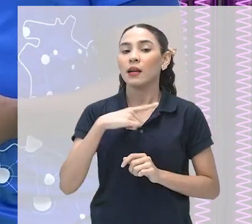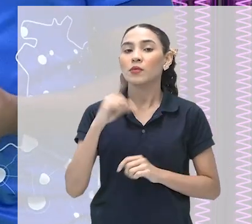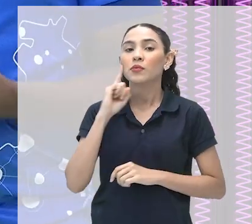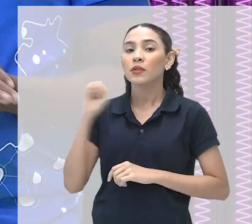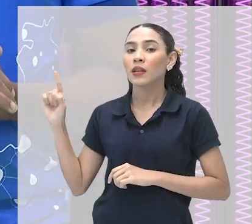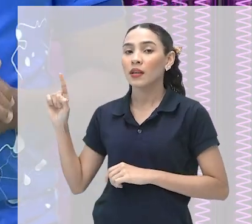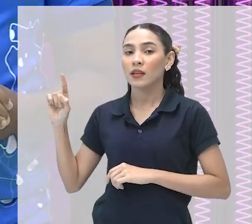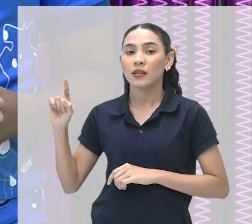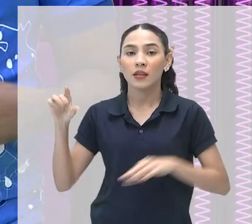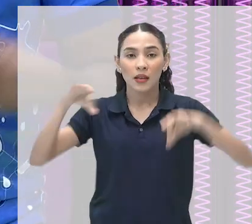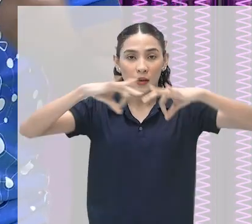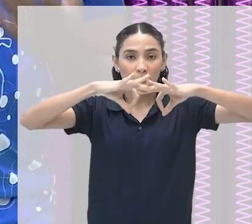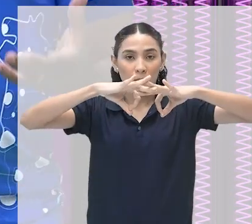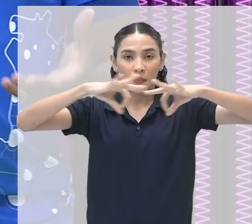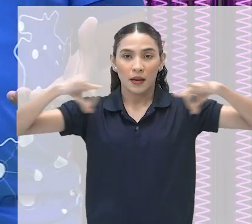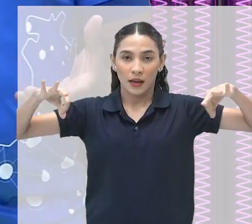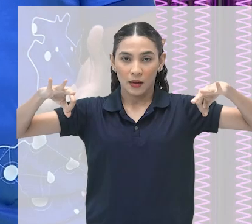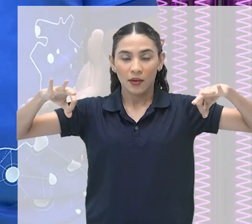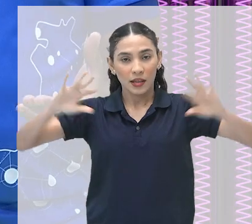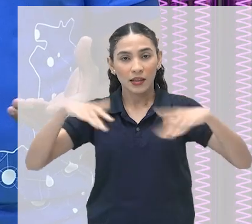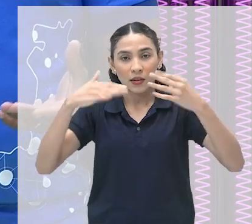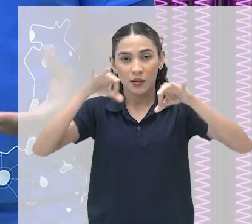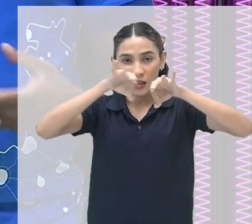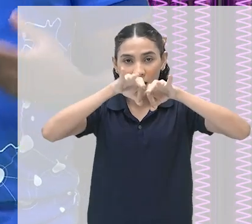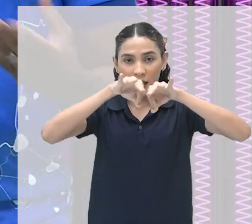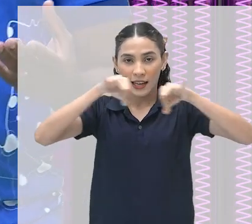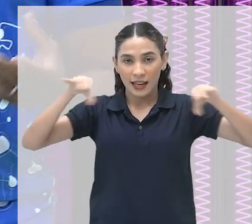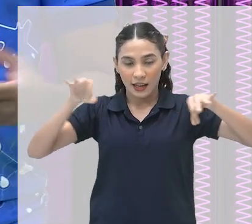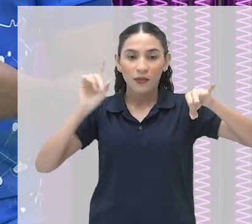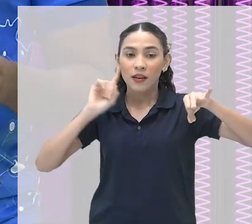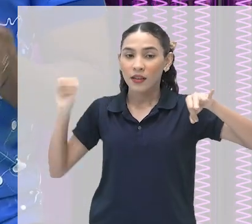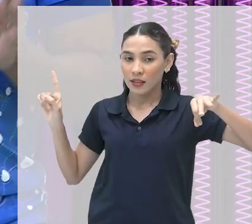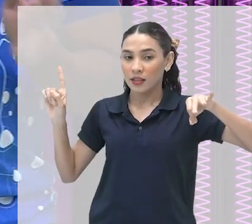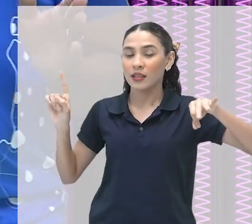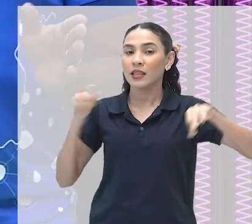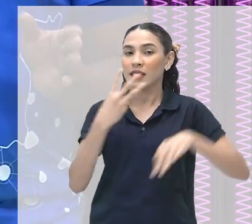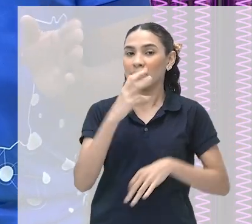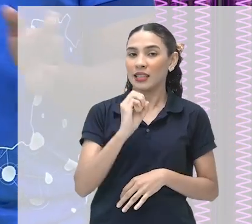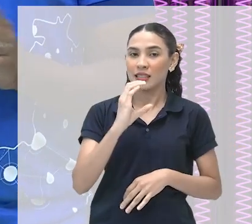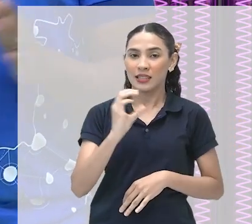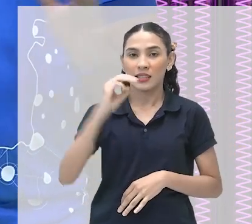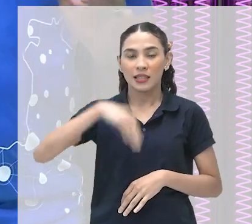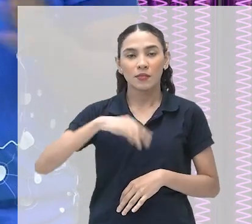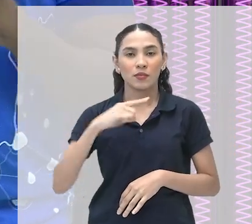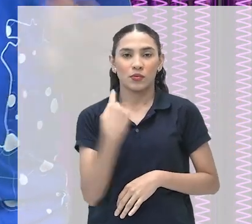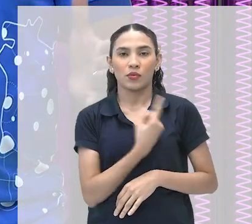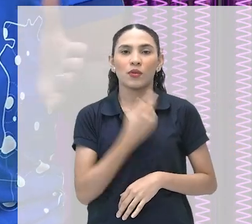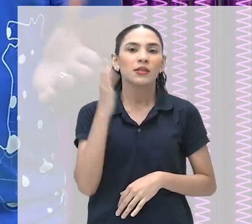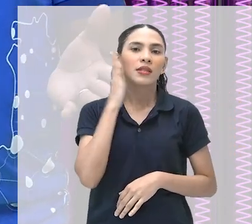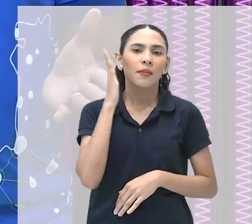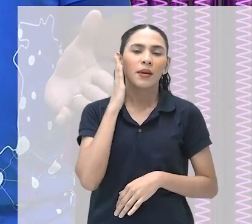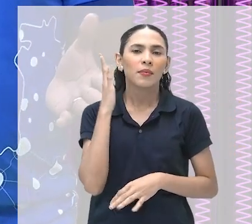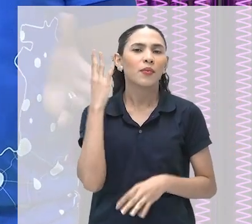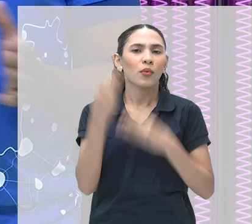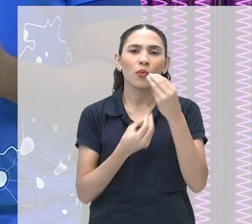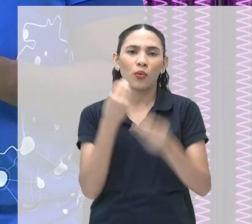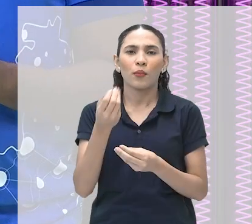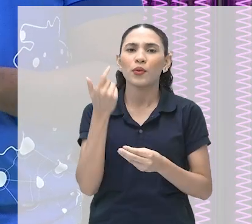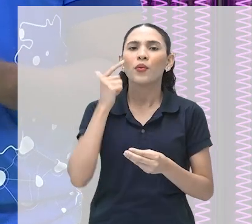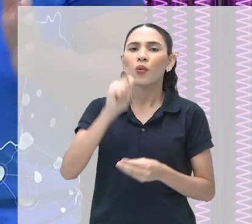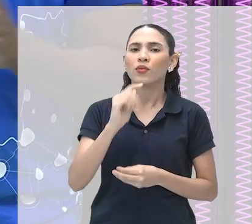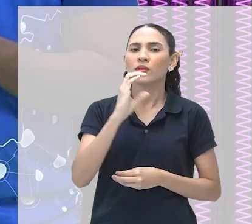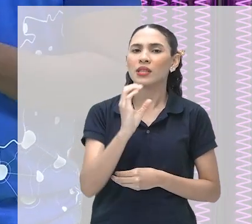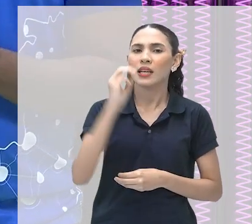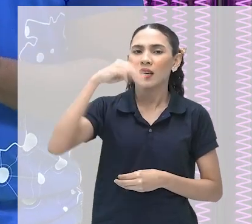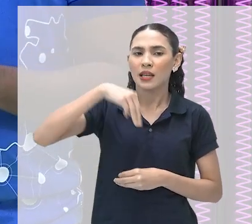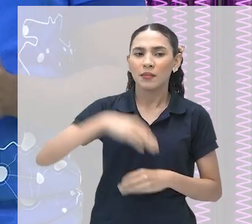uma régua de 30 centímetros, e essa régua de 30 centímetros, nós sabemos que, como que a gente determina um